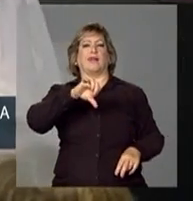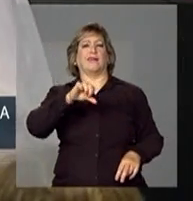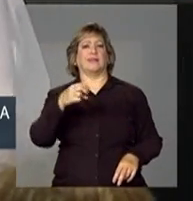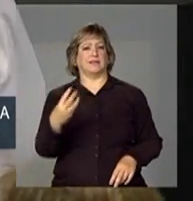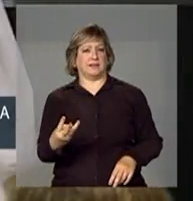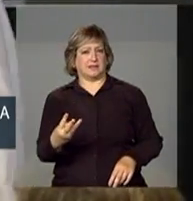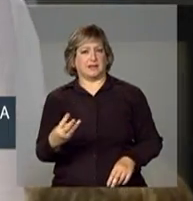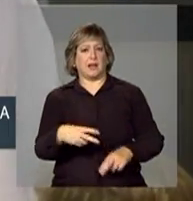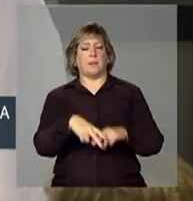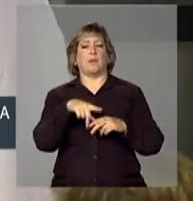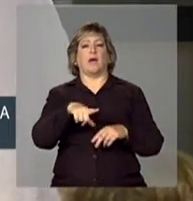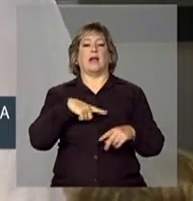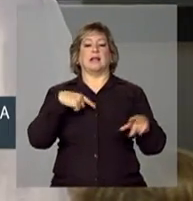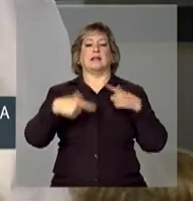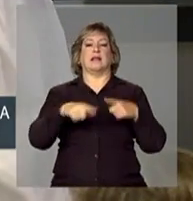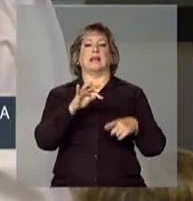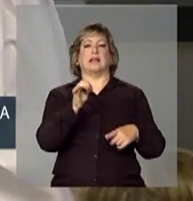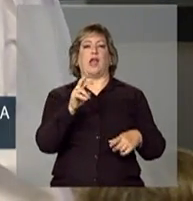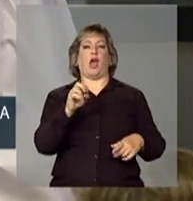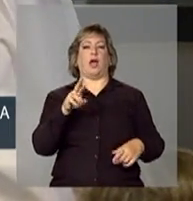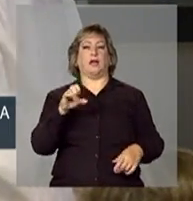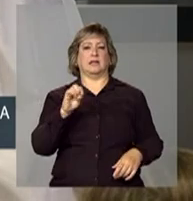por atividades terroristas.